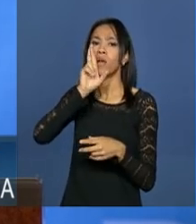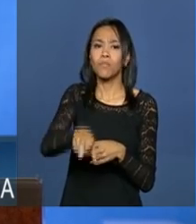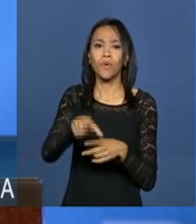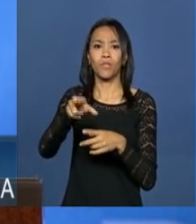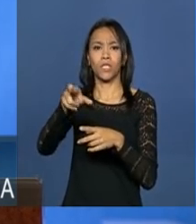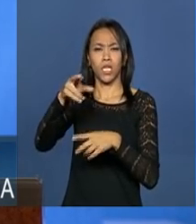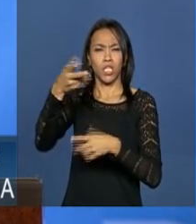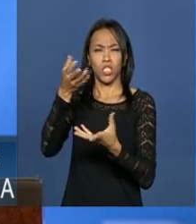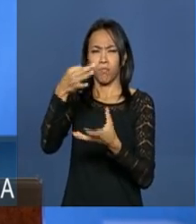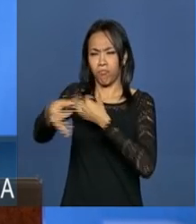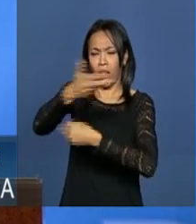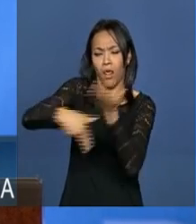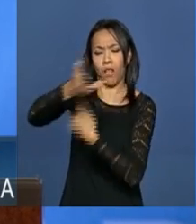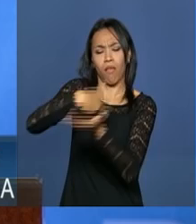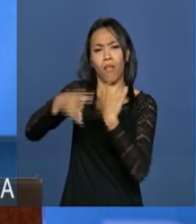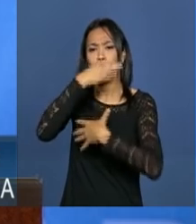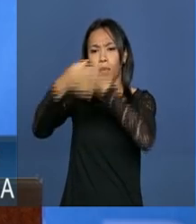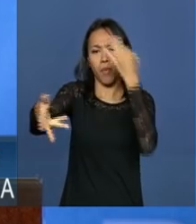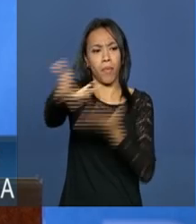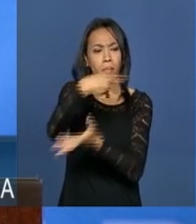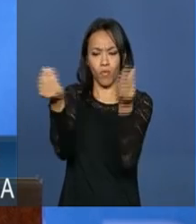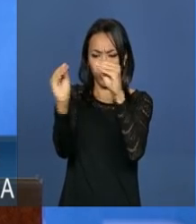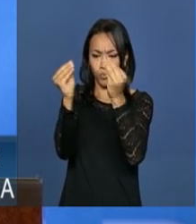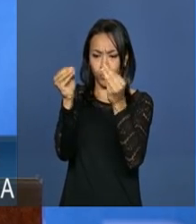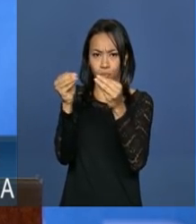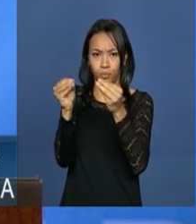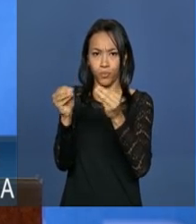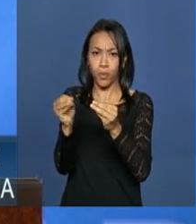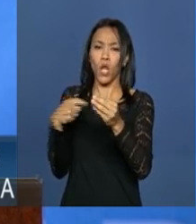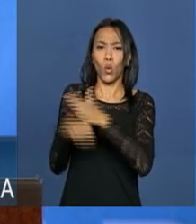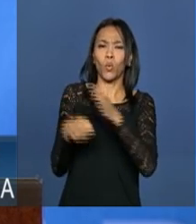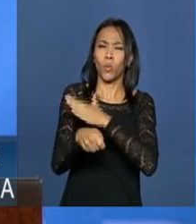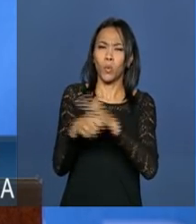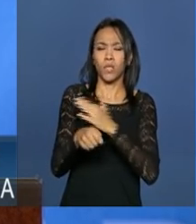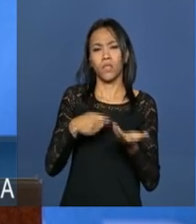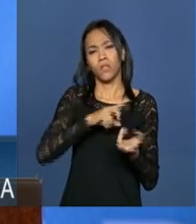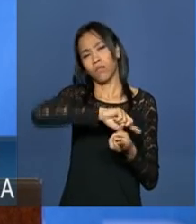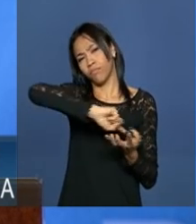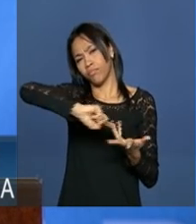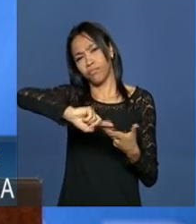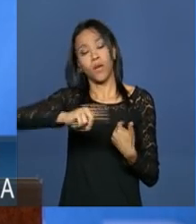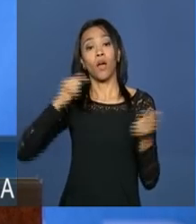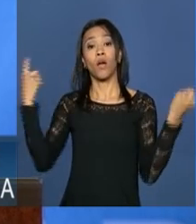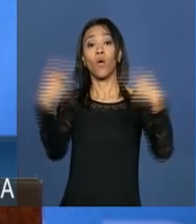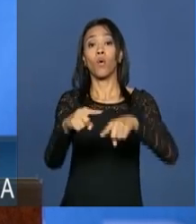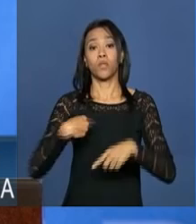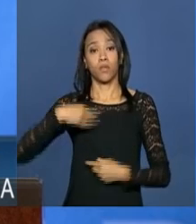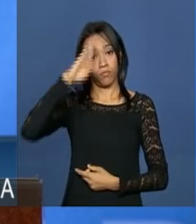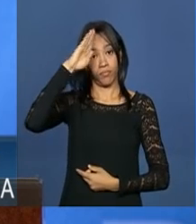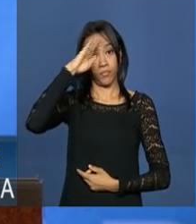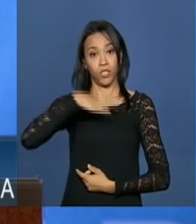grandioso, justo, generoso das lutas dos brasileiros contra a ditadura.